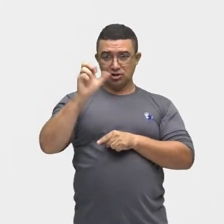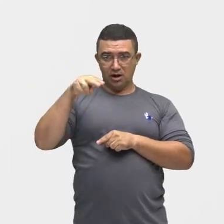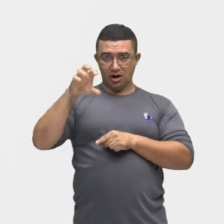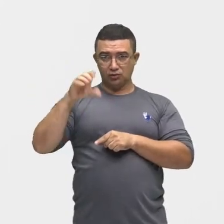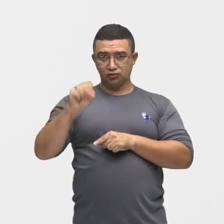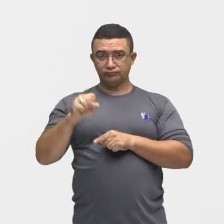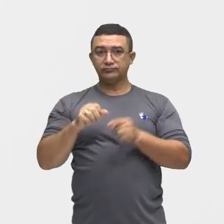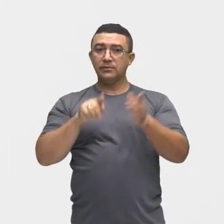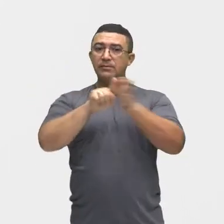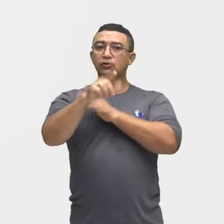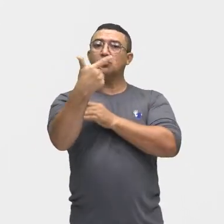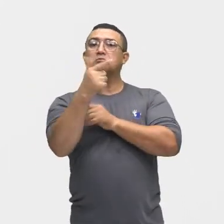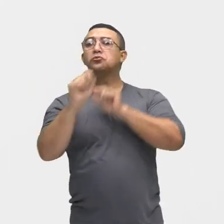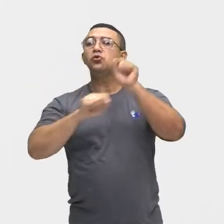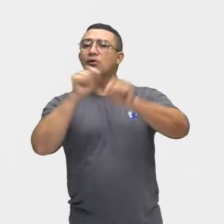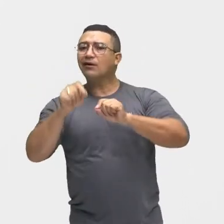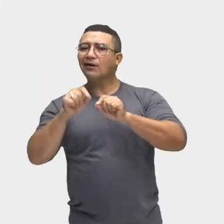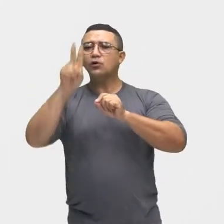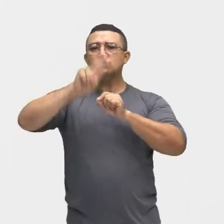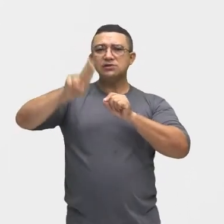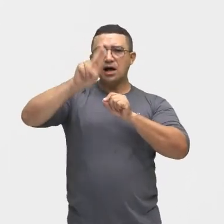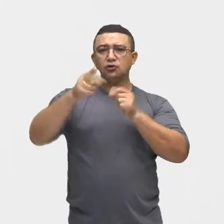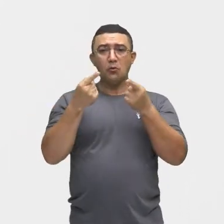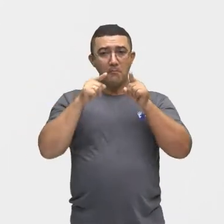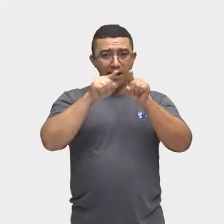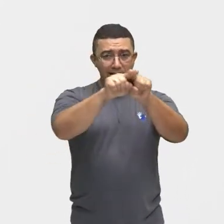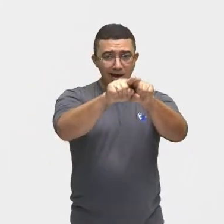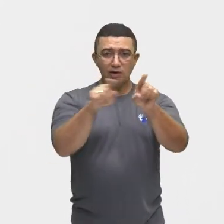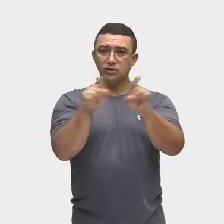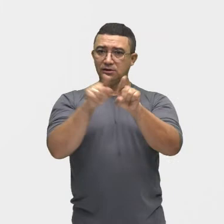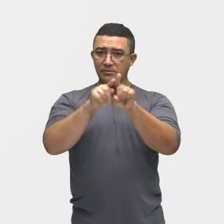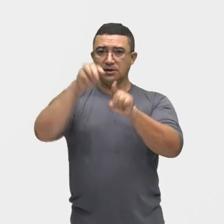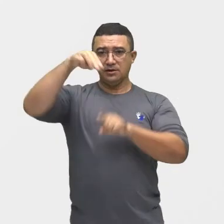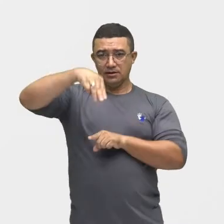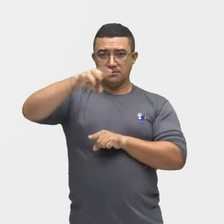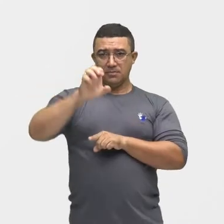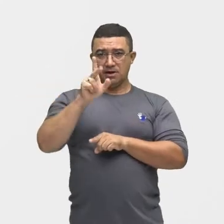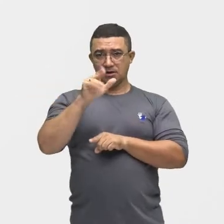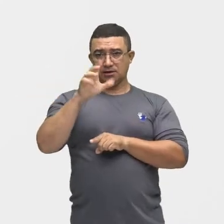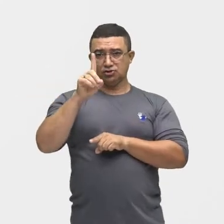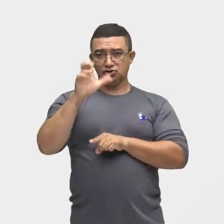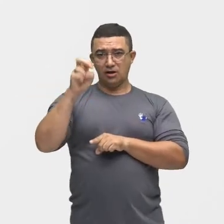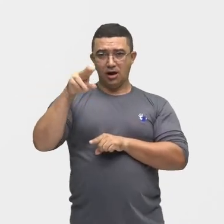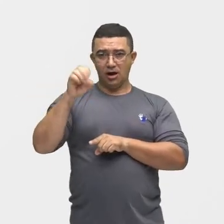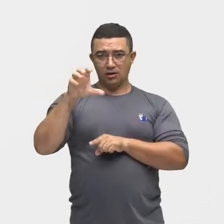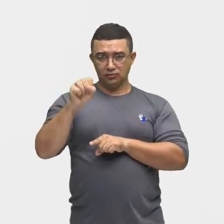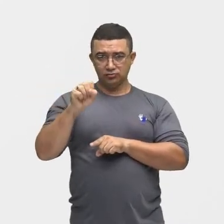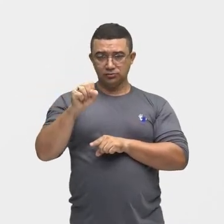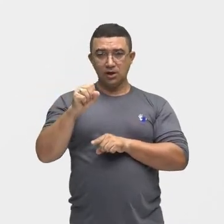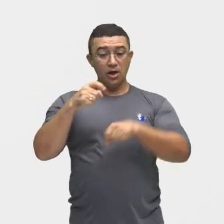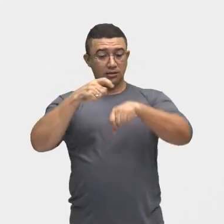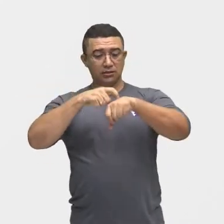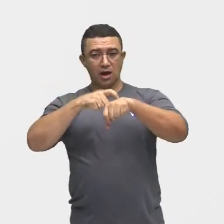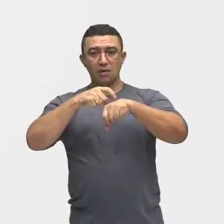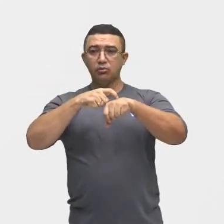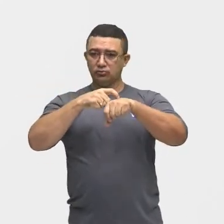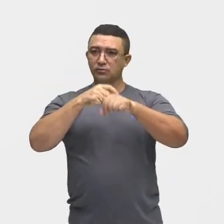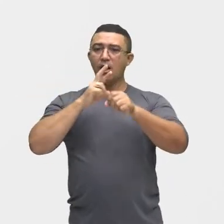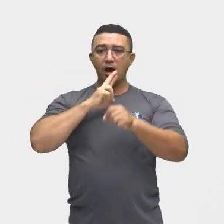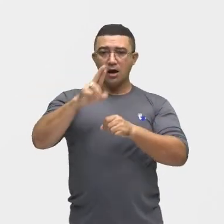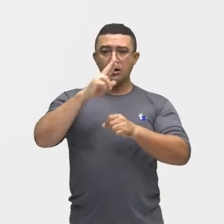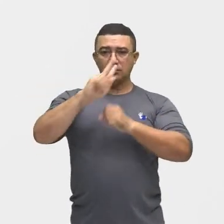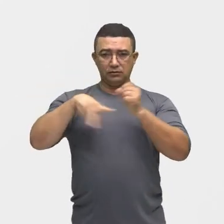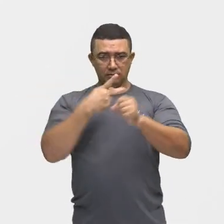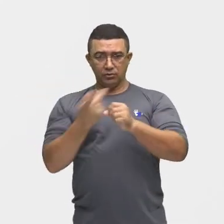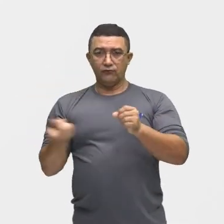vai dizer aí para que servem os paralelos e os meridianos, tá bom? Vou deixar um tempinho para vocês responderem e daqui a pouco eu retorno